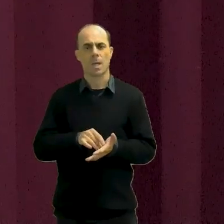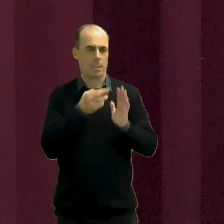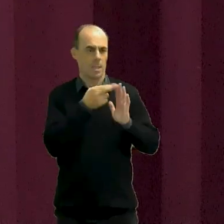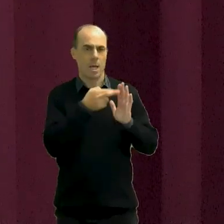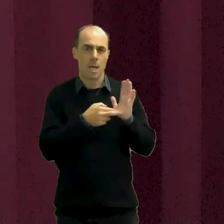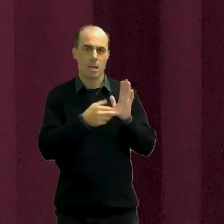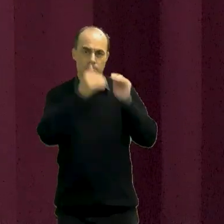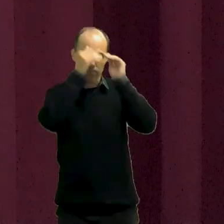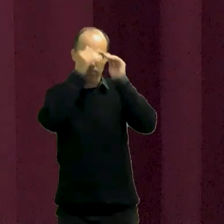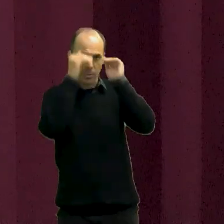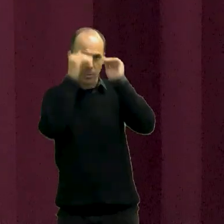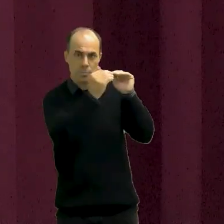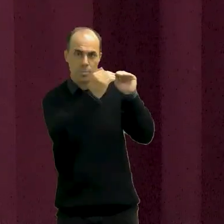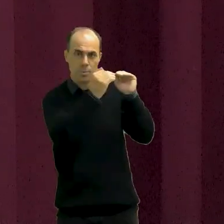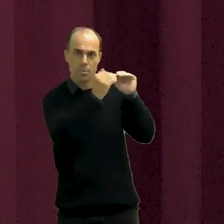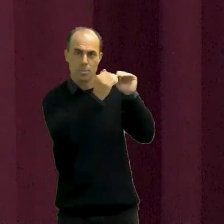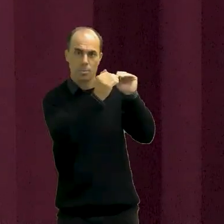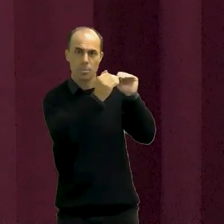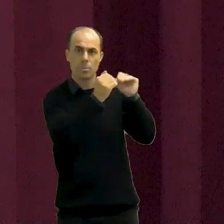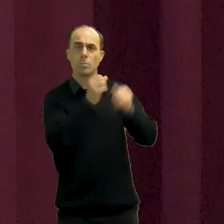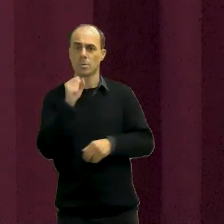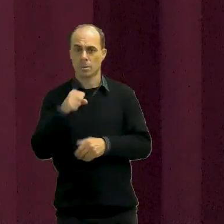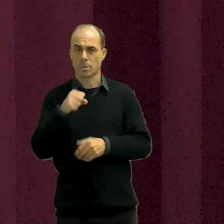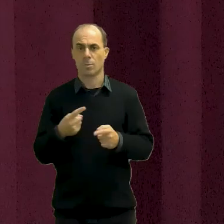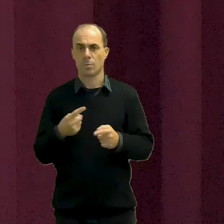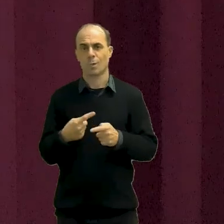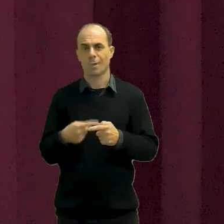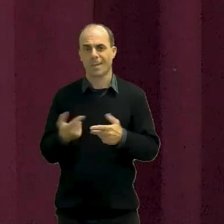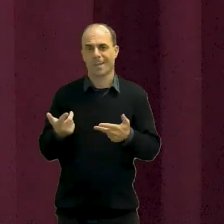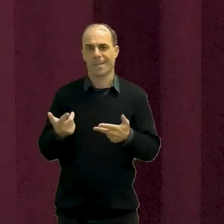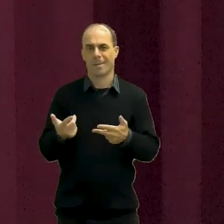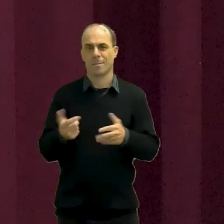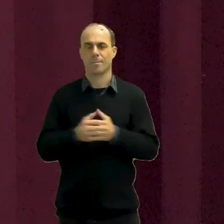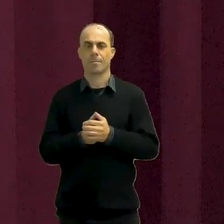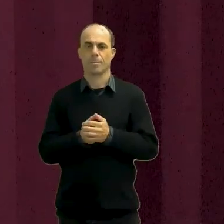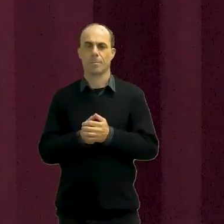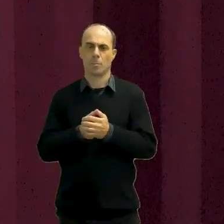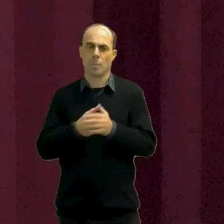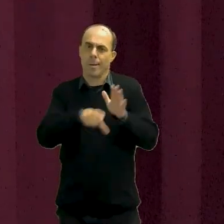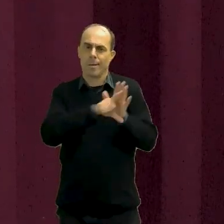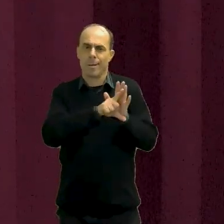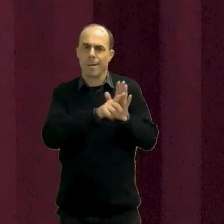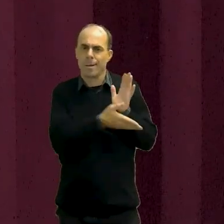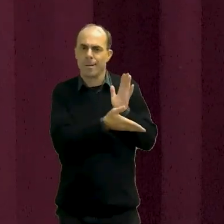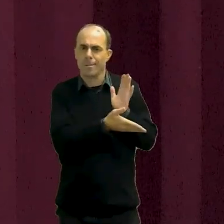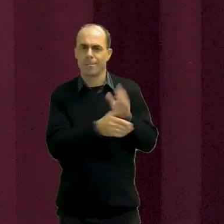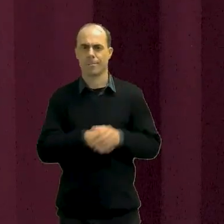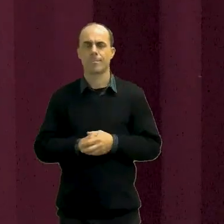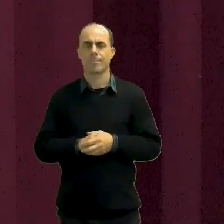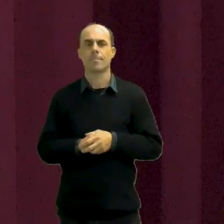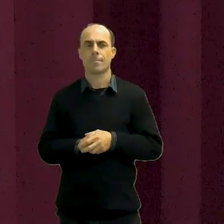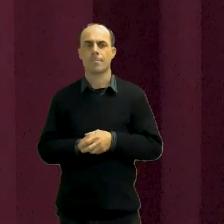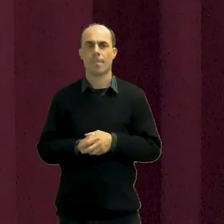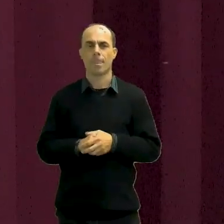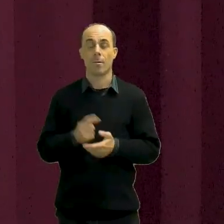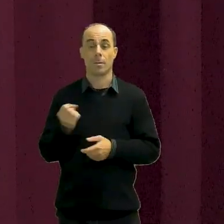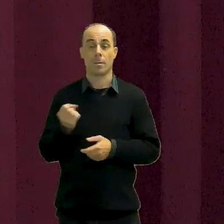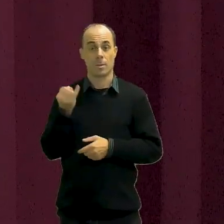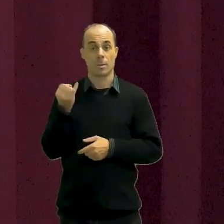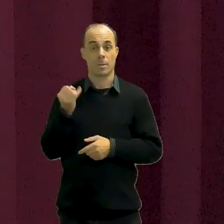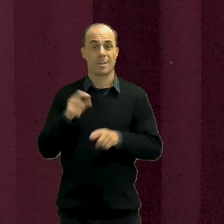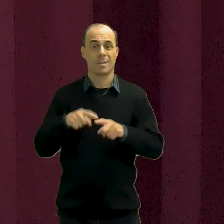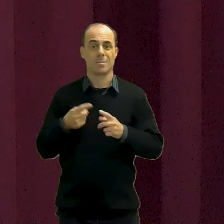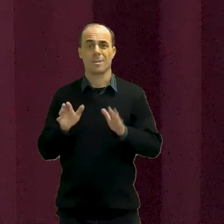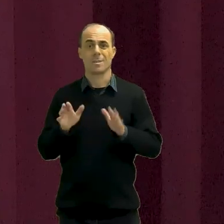votação do Congresso Nacional legislou então uma questão importante também e que muitas vezes não é tratada